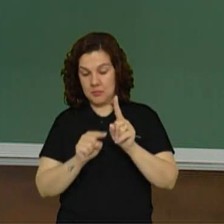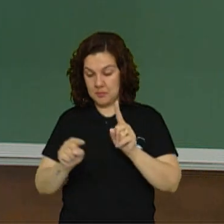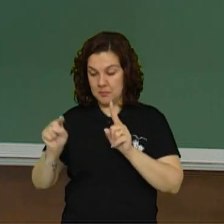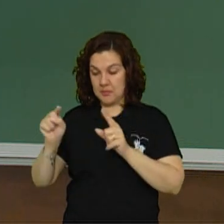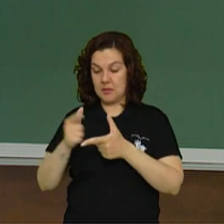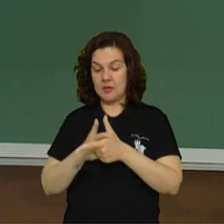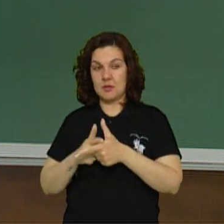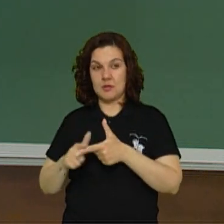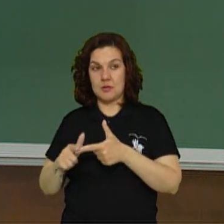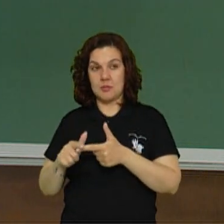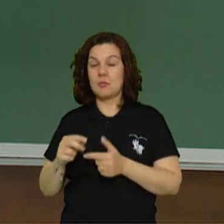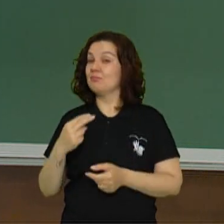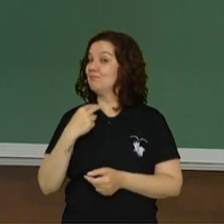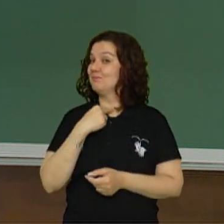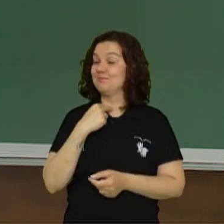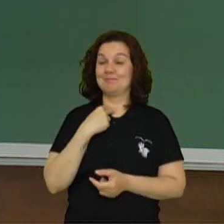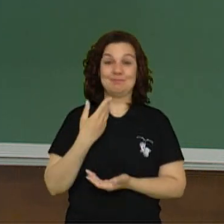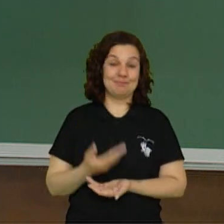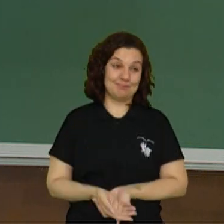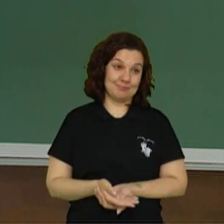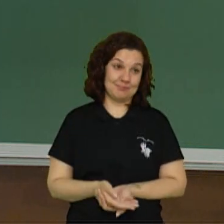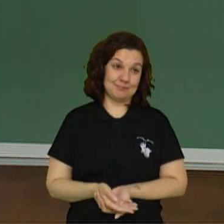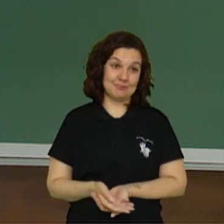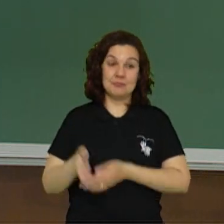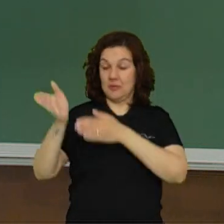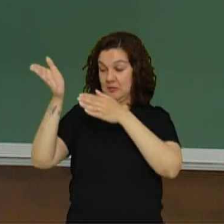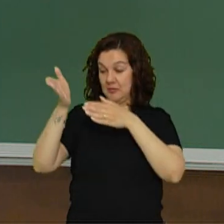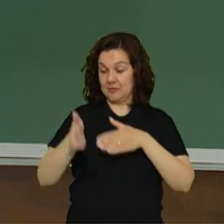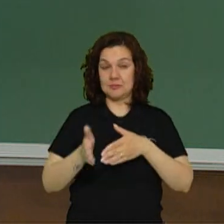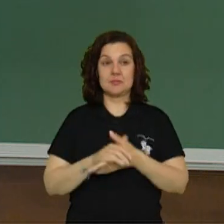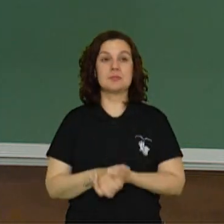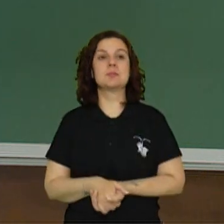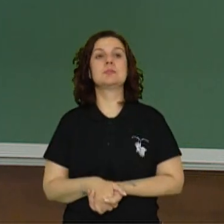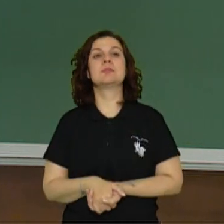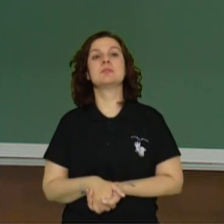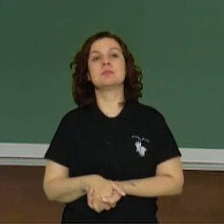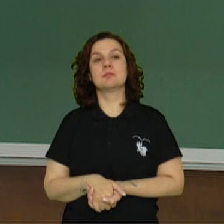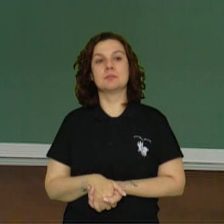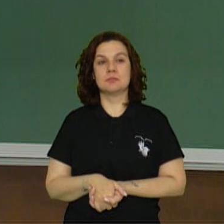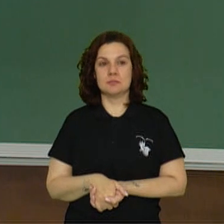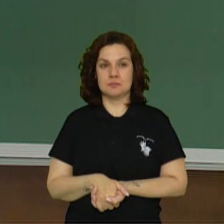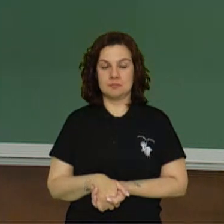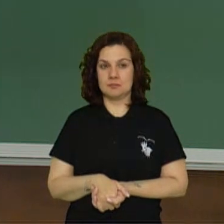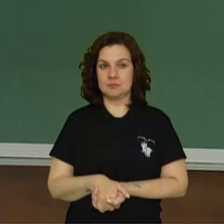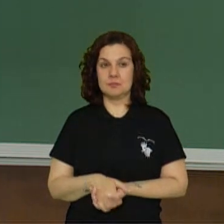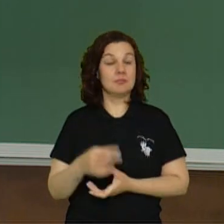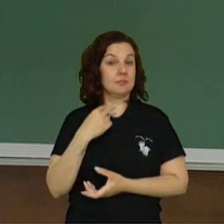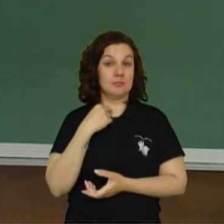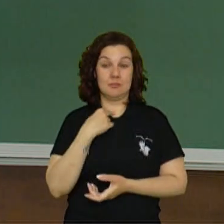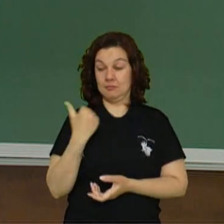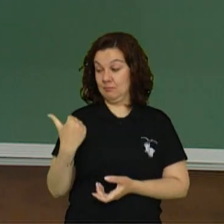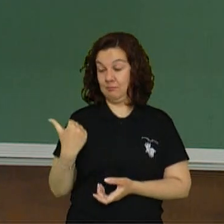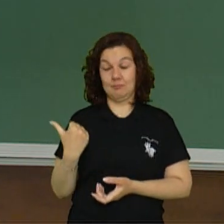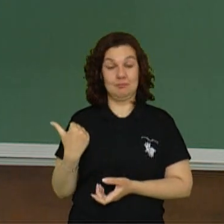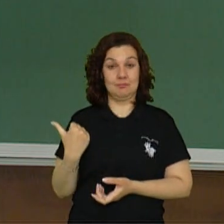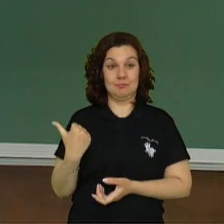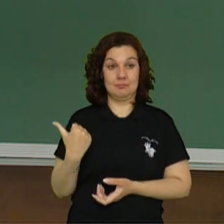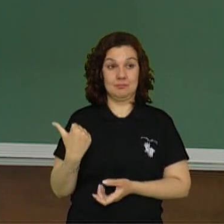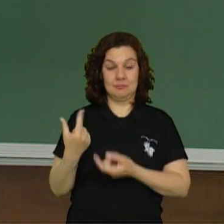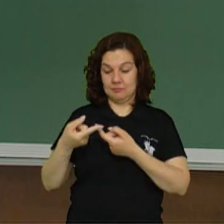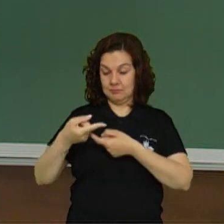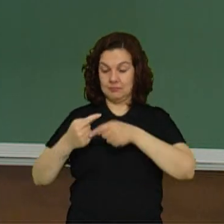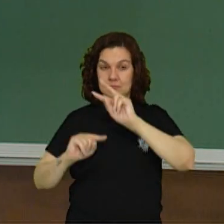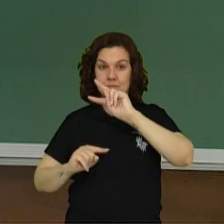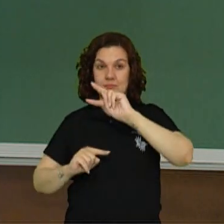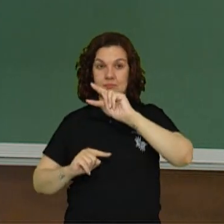dividindo, você já sabe que não pode, vai racionalizar. Ela não pode ficar aqui. Temos que resolver